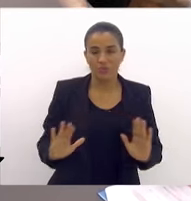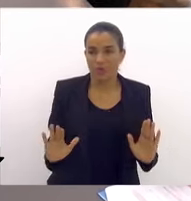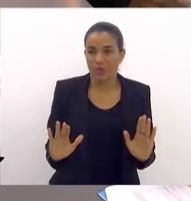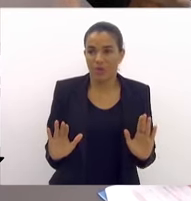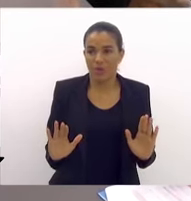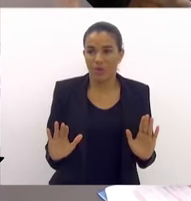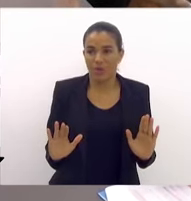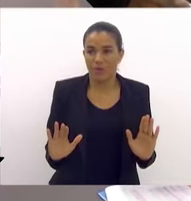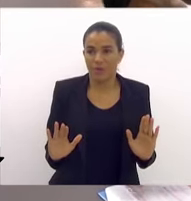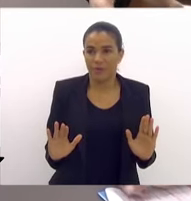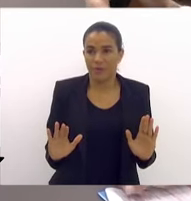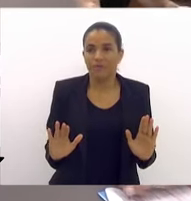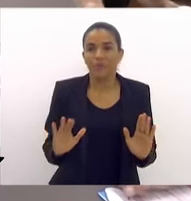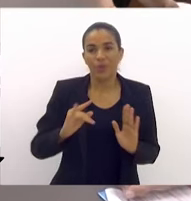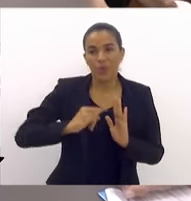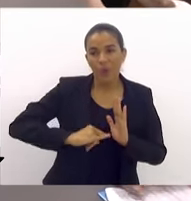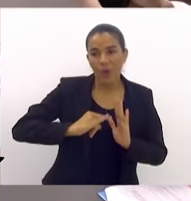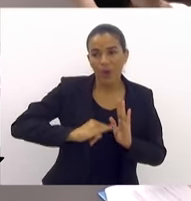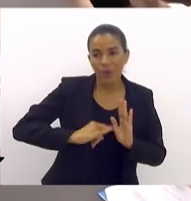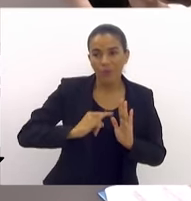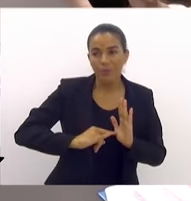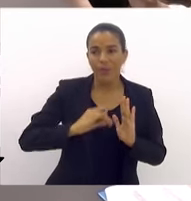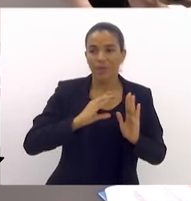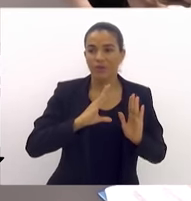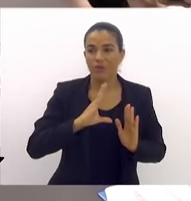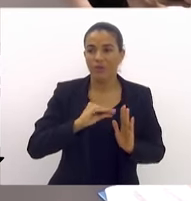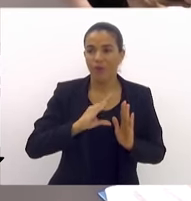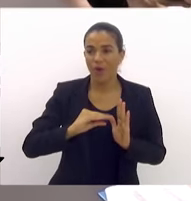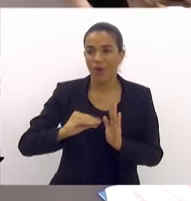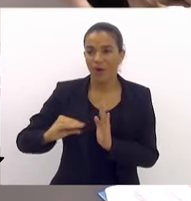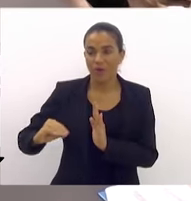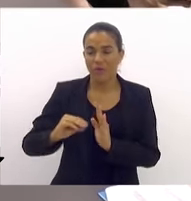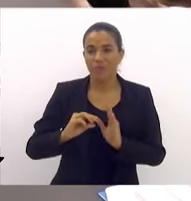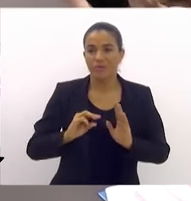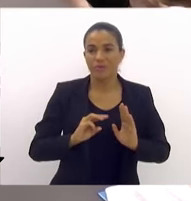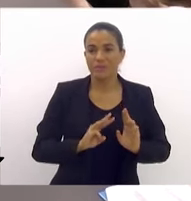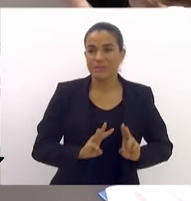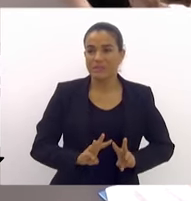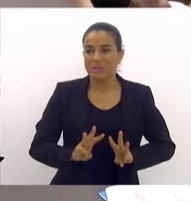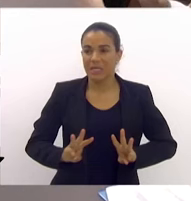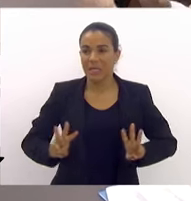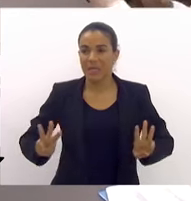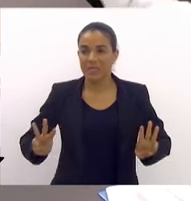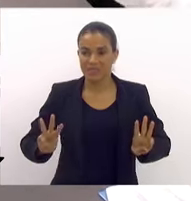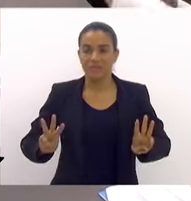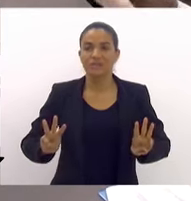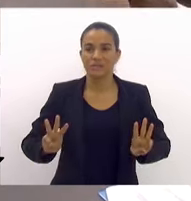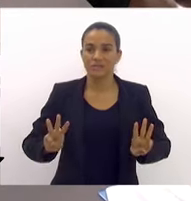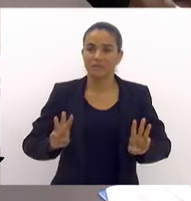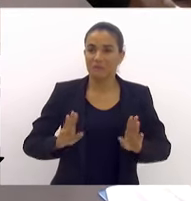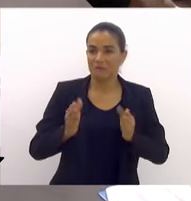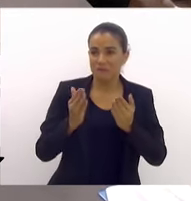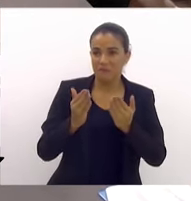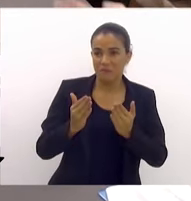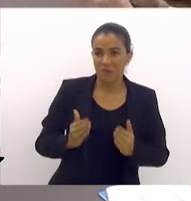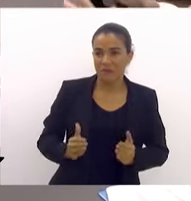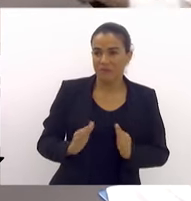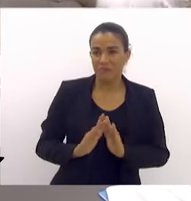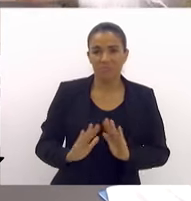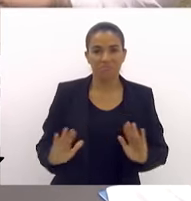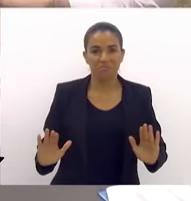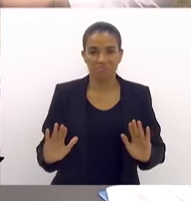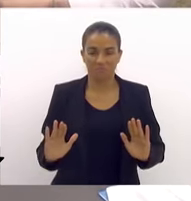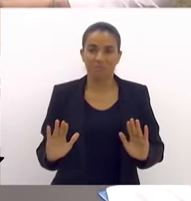foram documentos, fotos, deputado Luiz Paulo sites. Fez essa, hoje usam essa muita linha. Rede. A gente, né, verifica se tudo foi apresentado. E aí fica